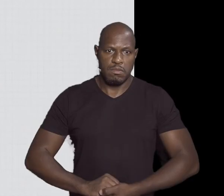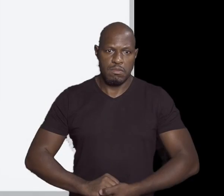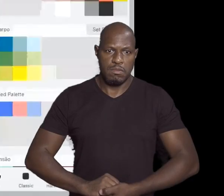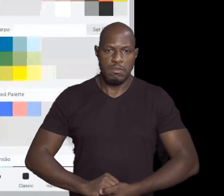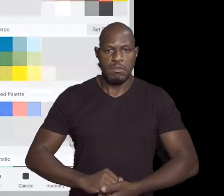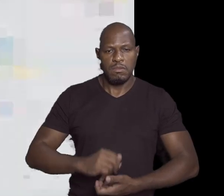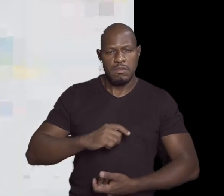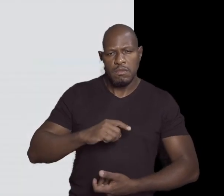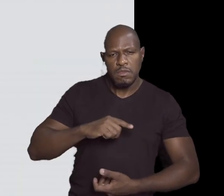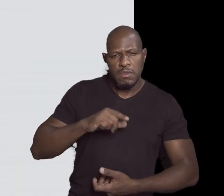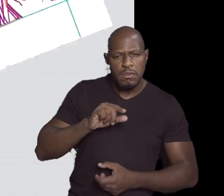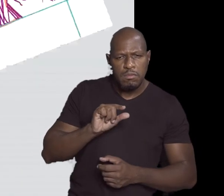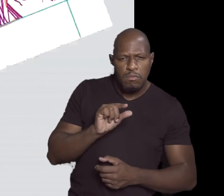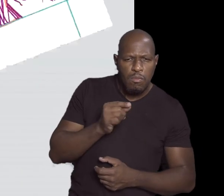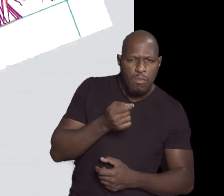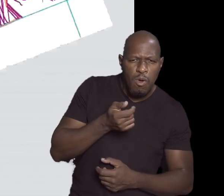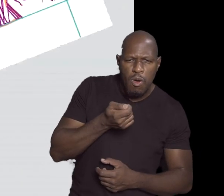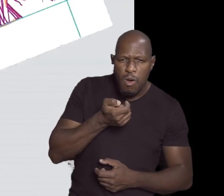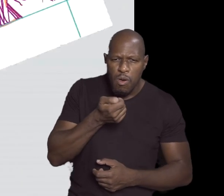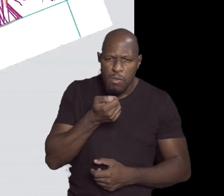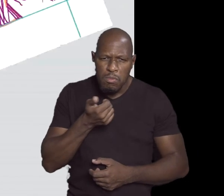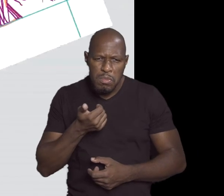esse daqui.